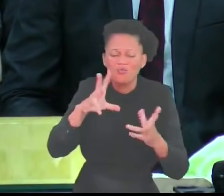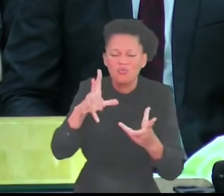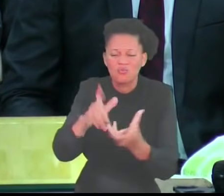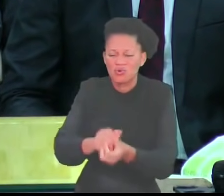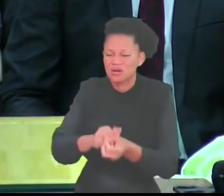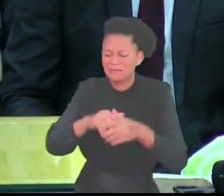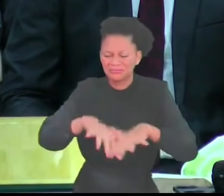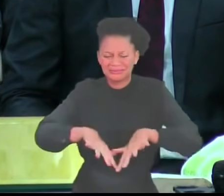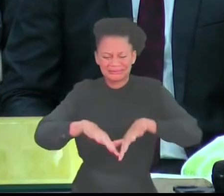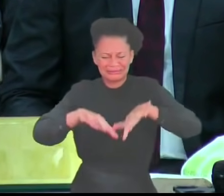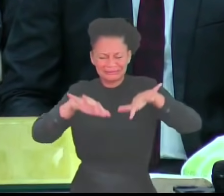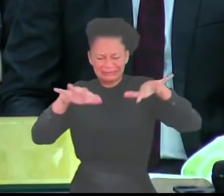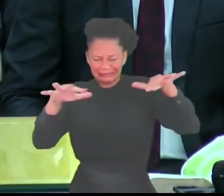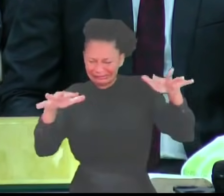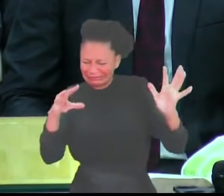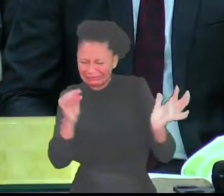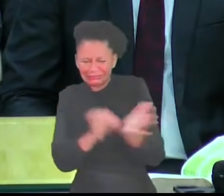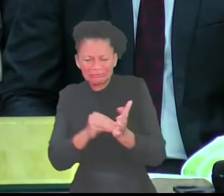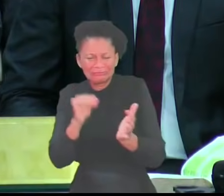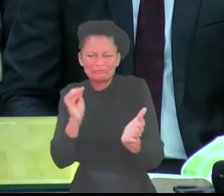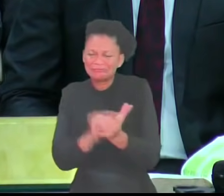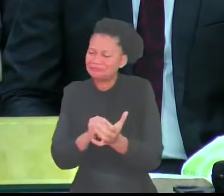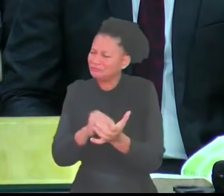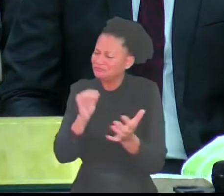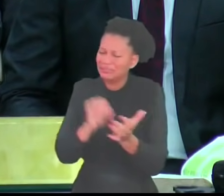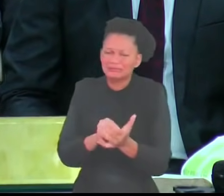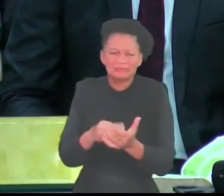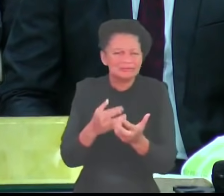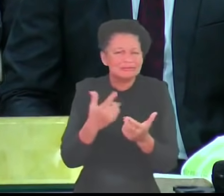vale quente, sem esperança de água.